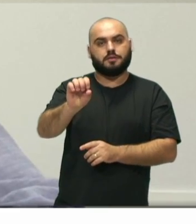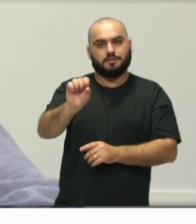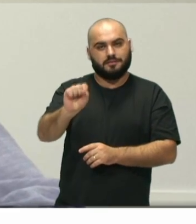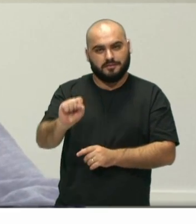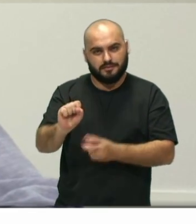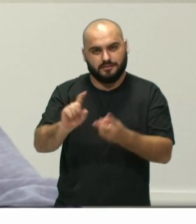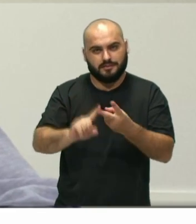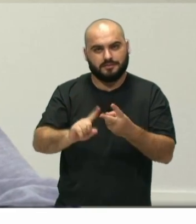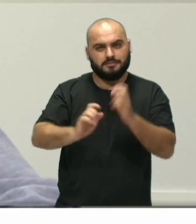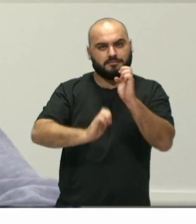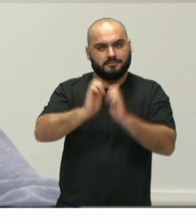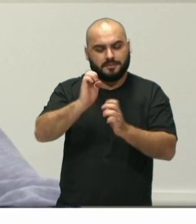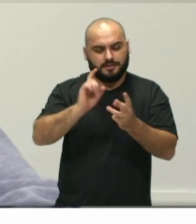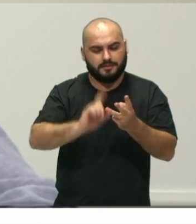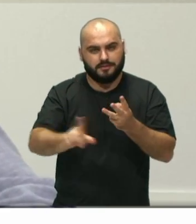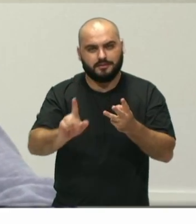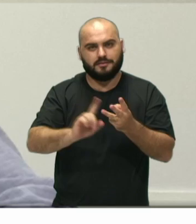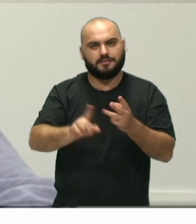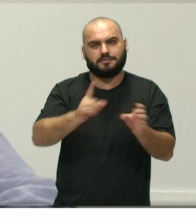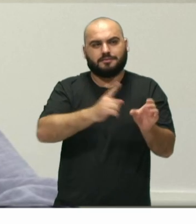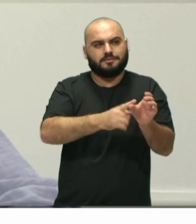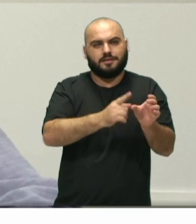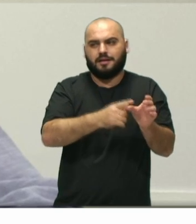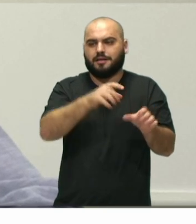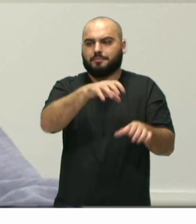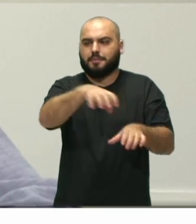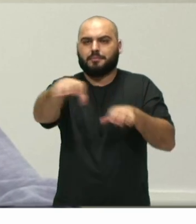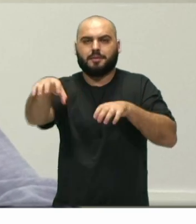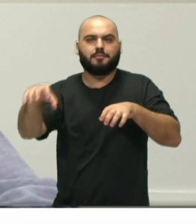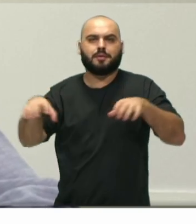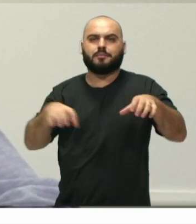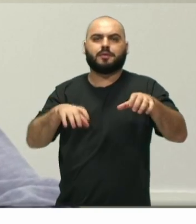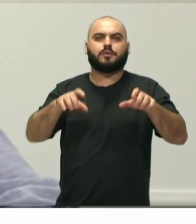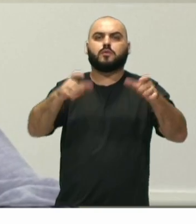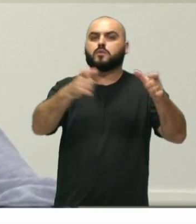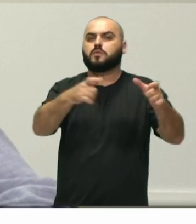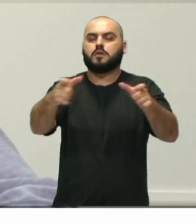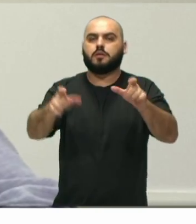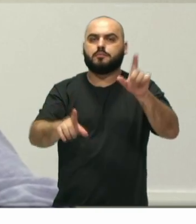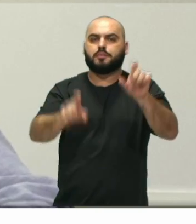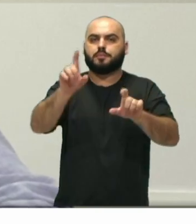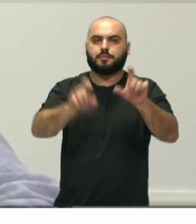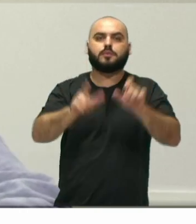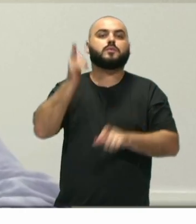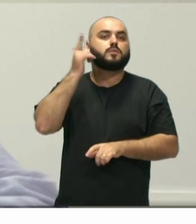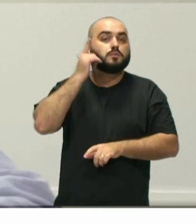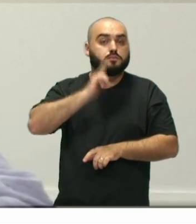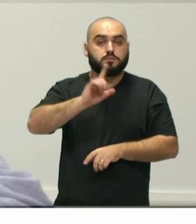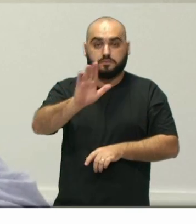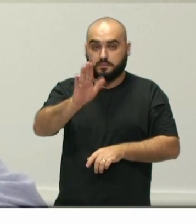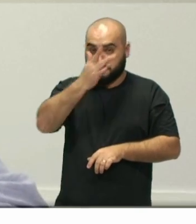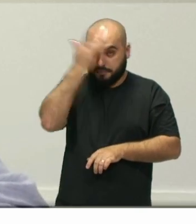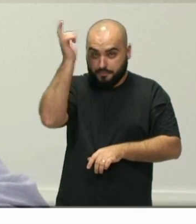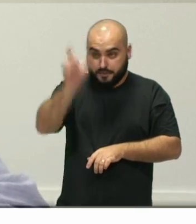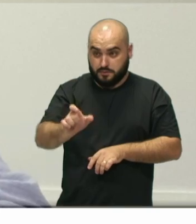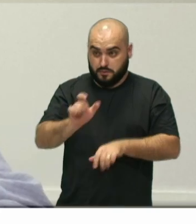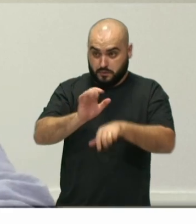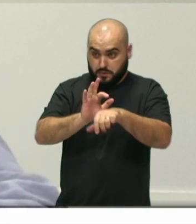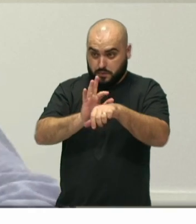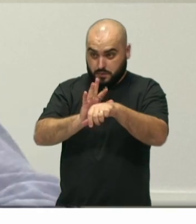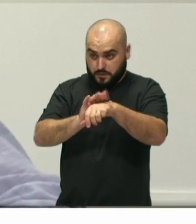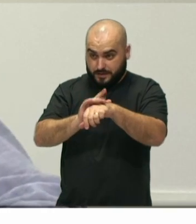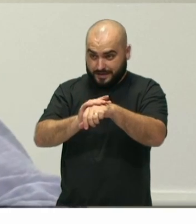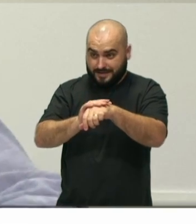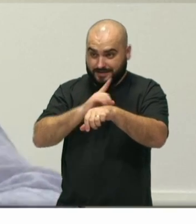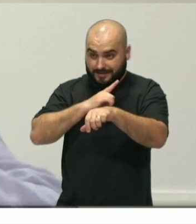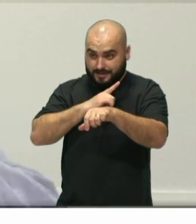esse cuidado para não aglomerar as pessoas, mas é uma forma, assim, da gente diagnosticar e acabar tirando as pessoas que não estão saudáveis do meio